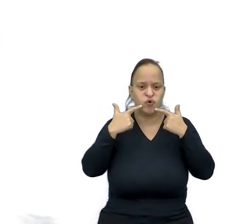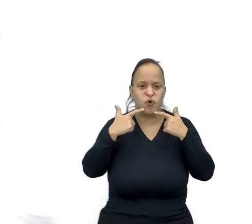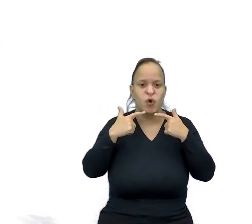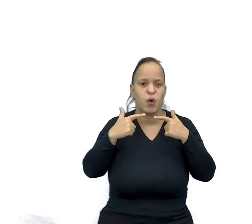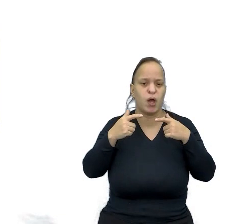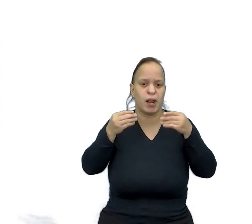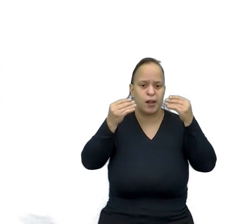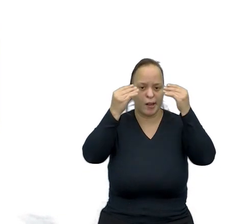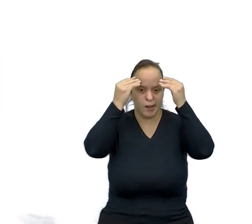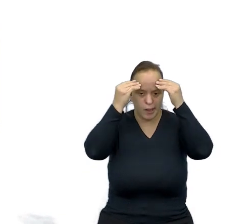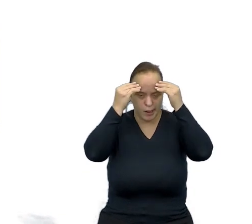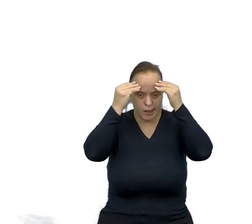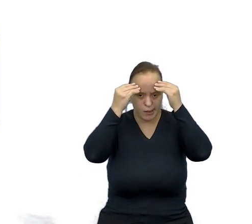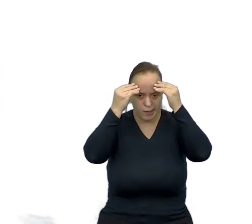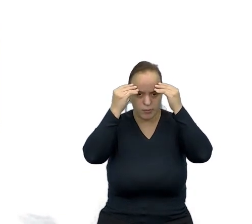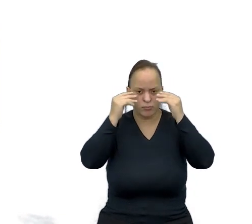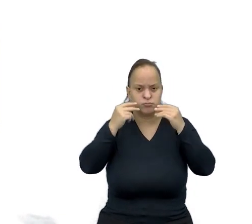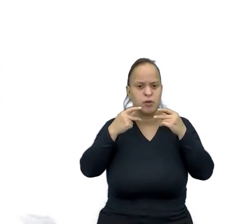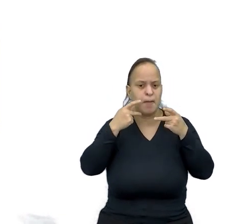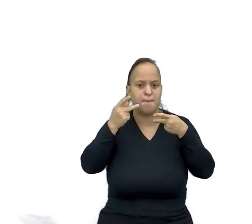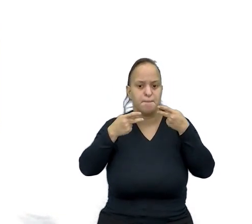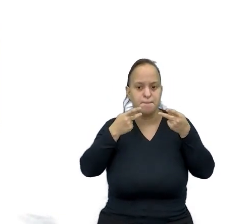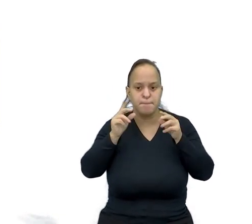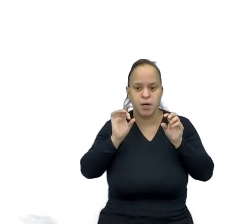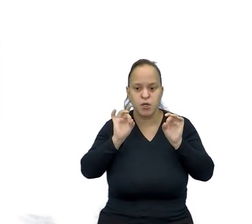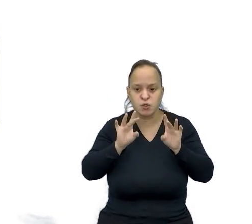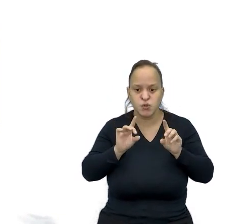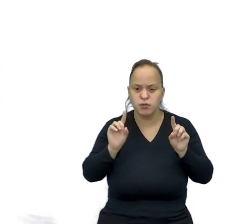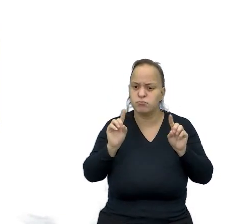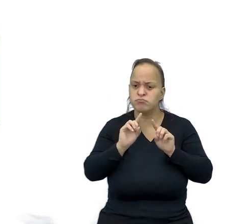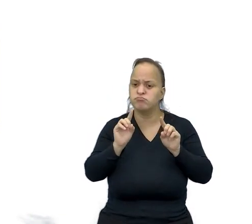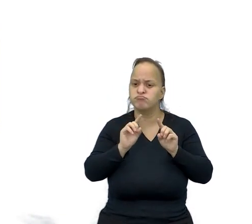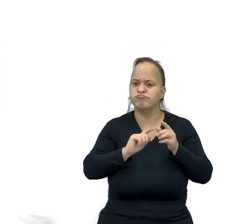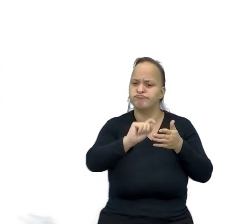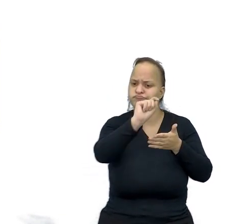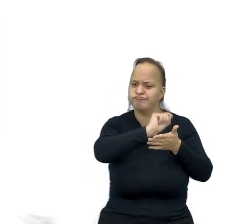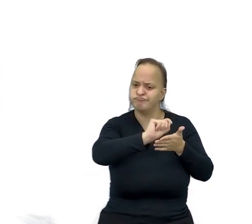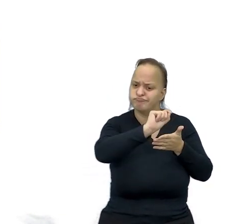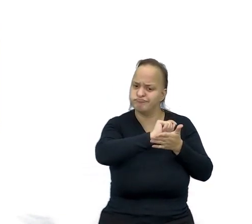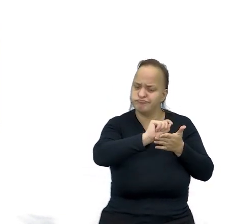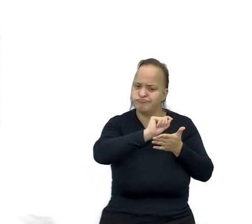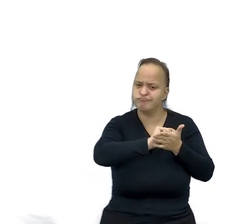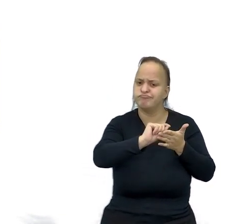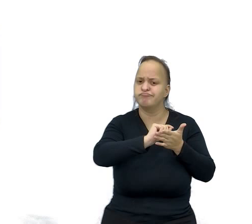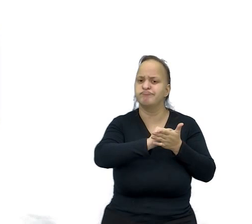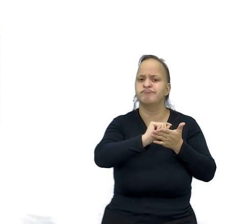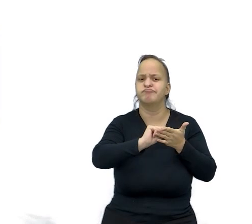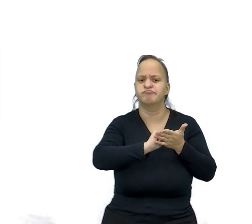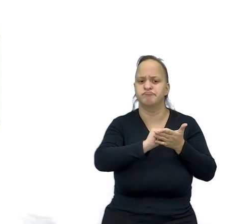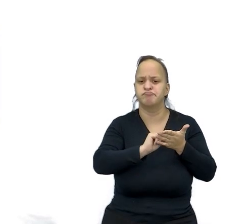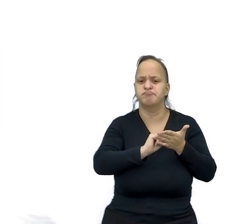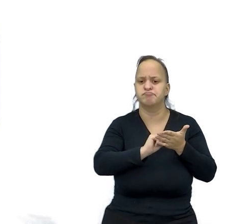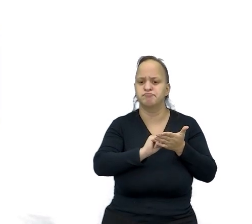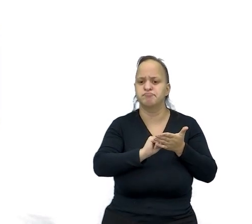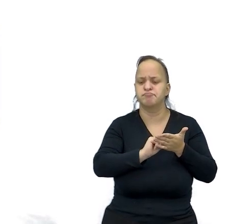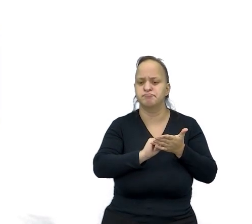as crianças transformarem esse tema infância em um desenho e passarem isso de uma outra